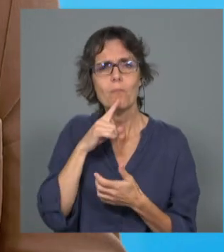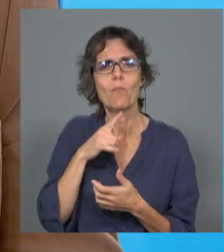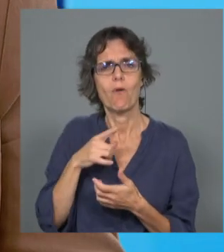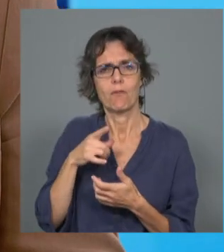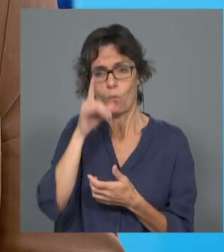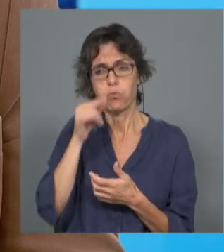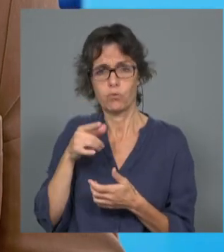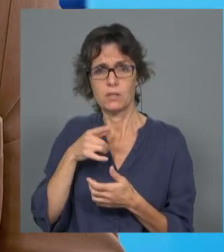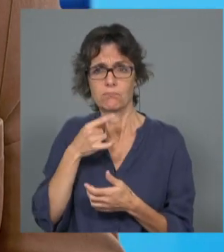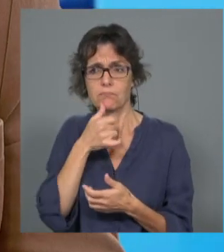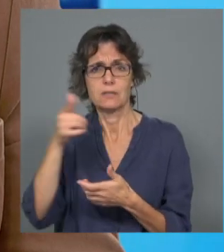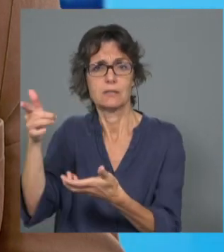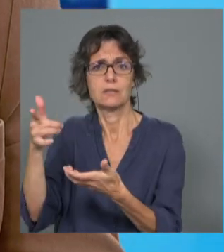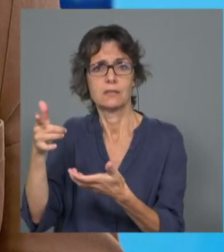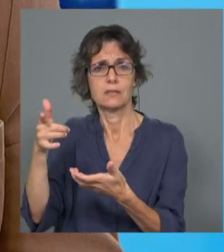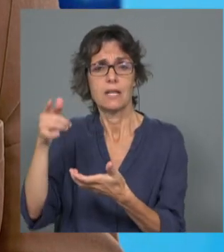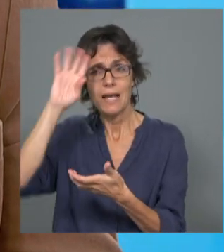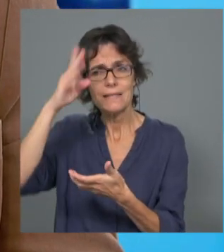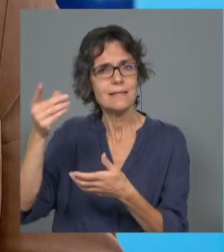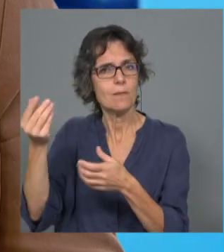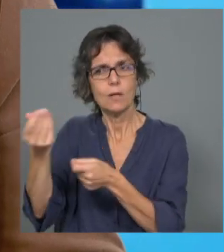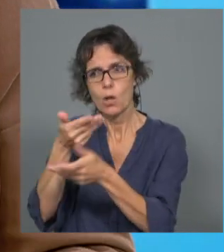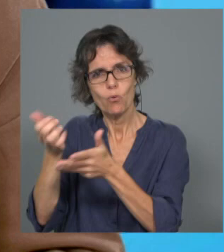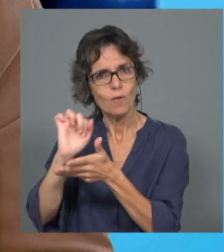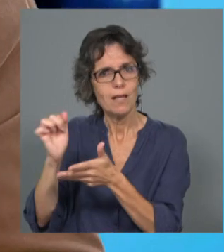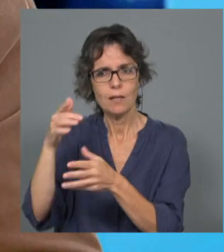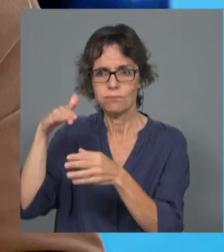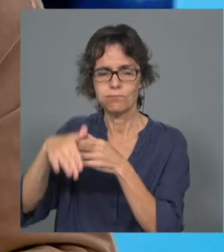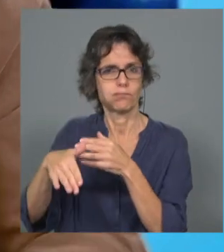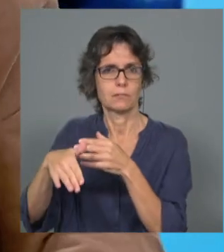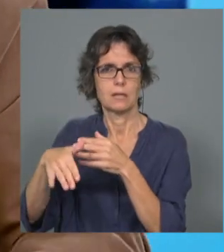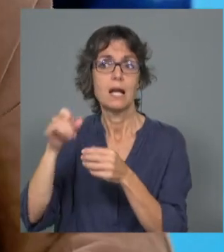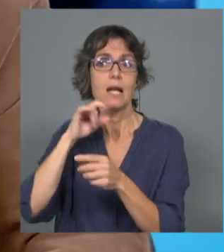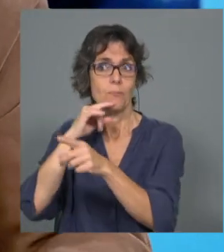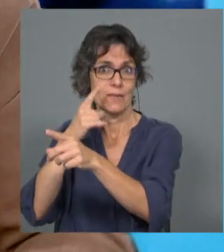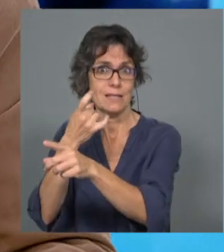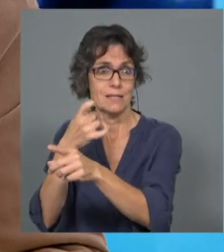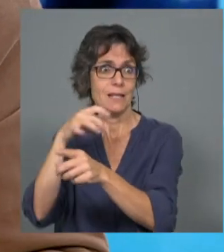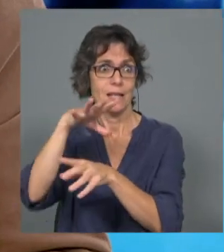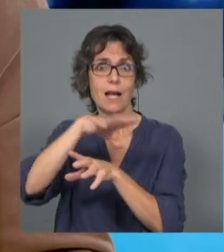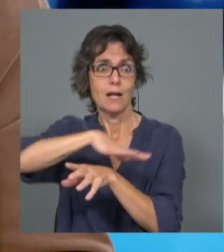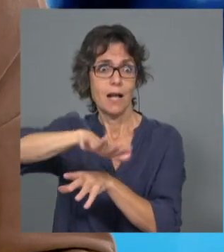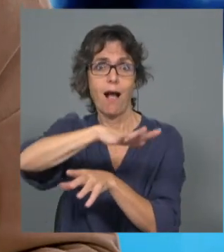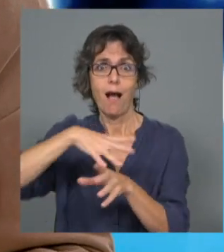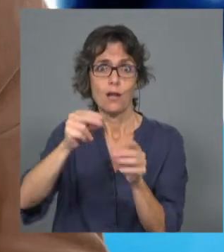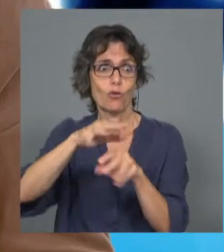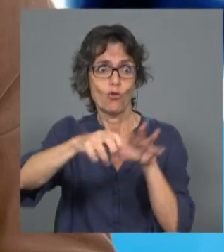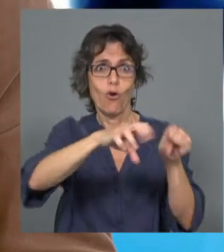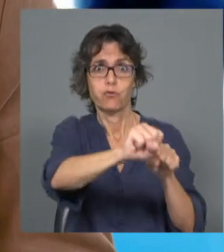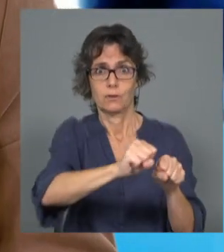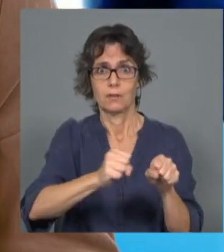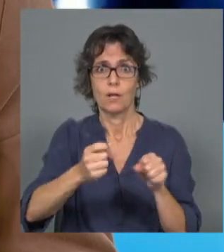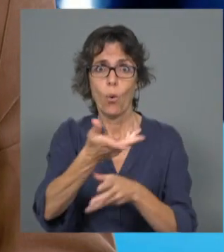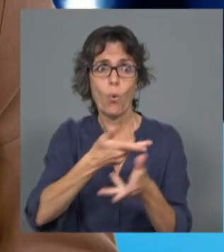sabendo da condenação da economia russa, e irá à procura de territórios e de soluções económicas naquelas